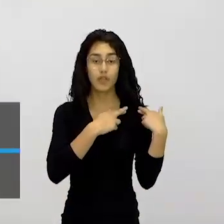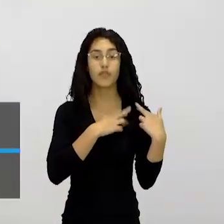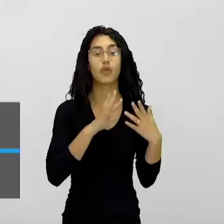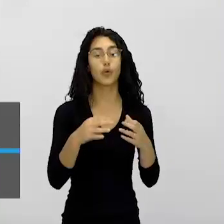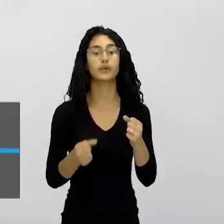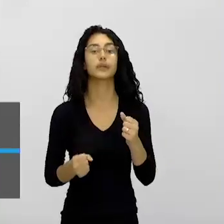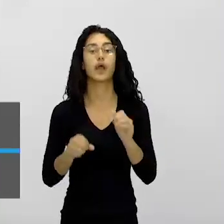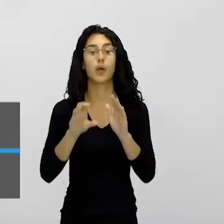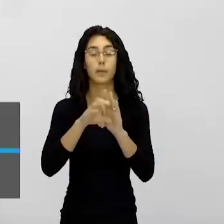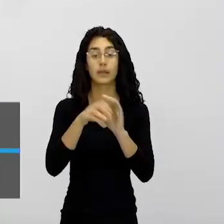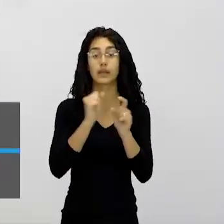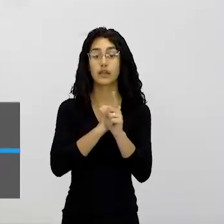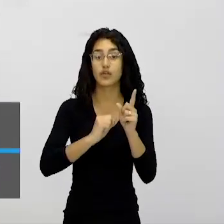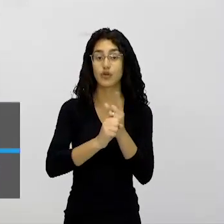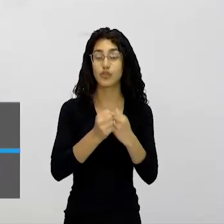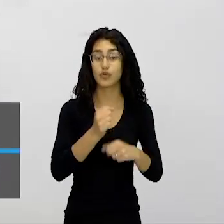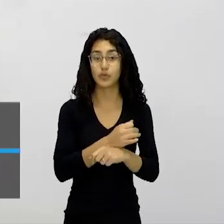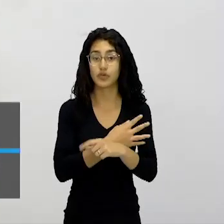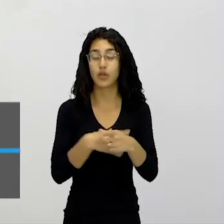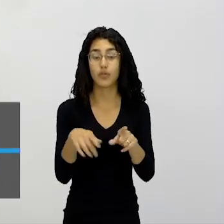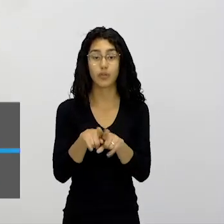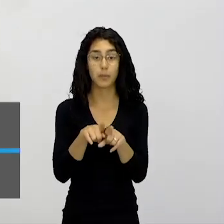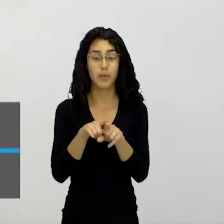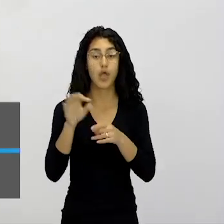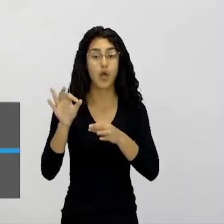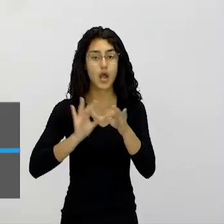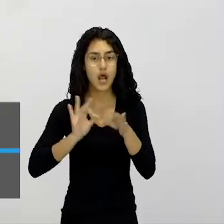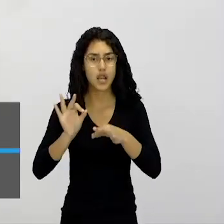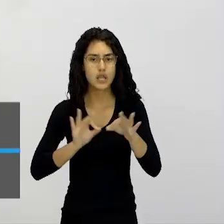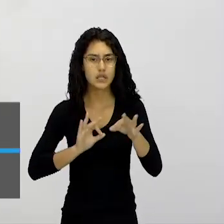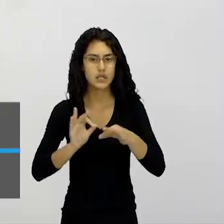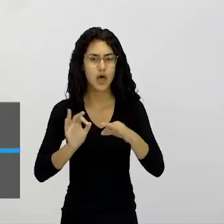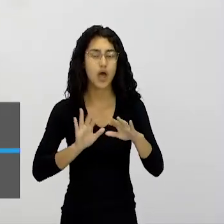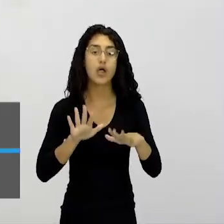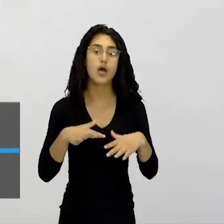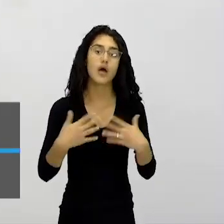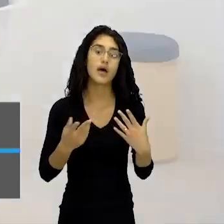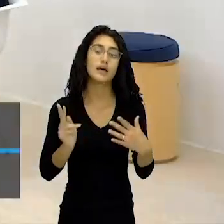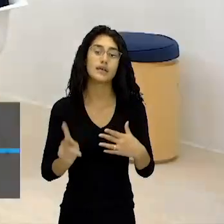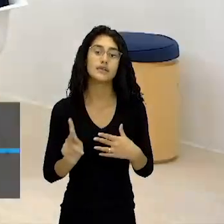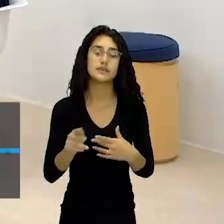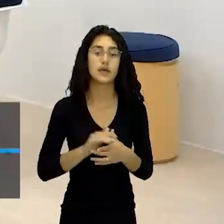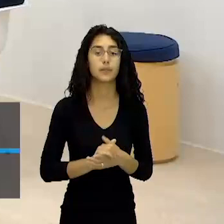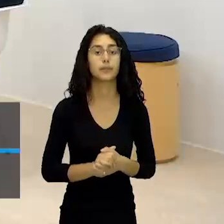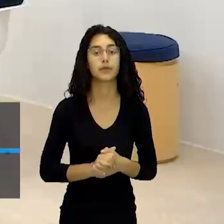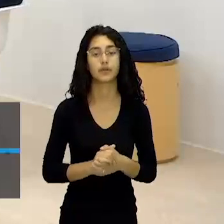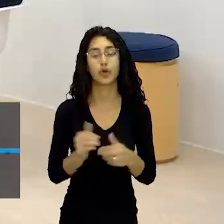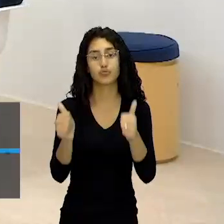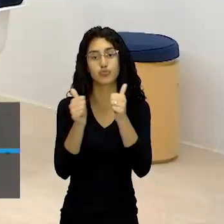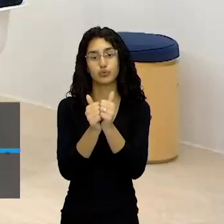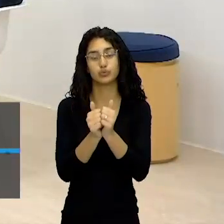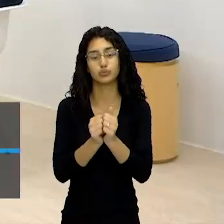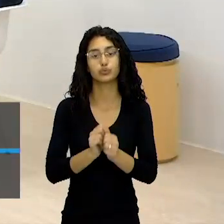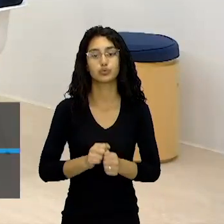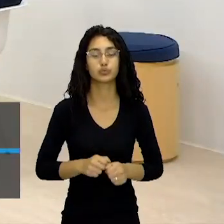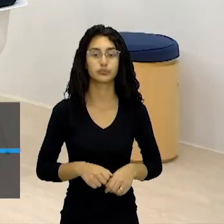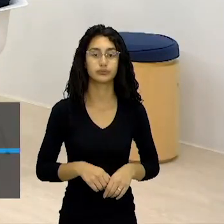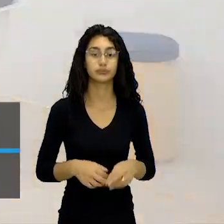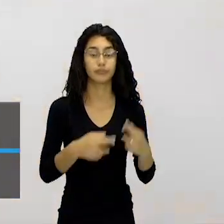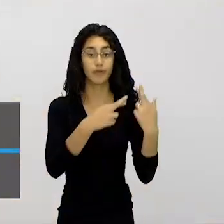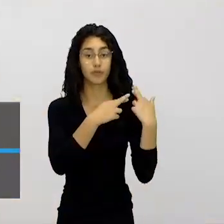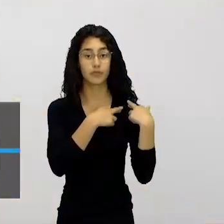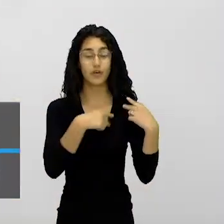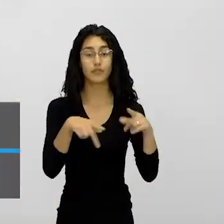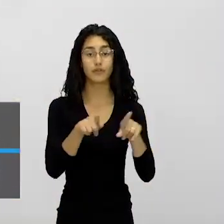competência socioemocional. Então, quando ele é organizado, é quase que necessariamente... Uma leva a outra. Ele se torna responsável